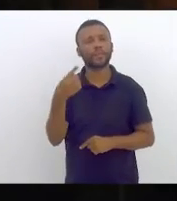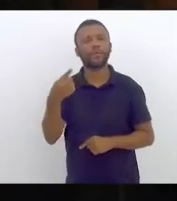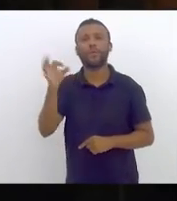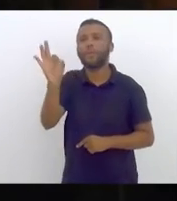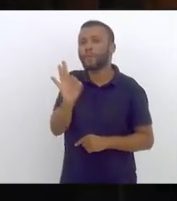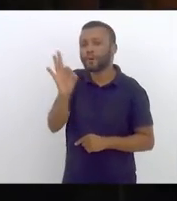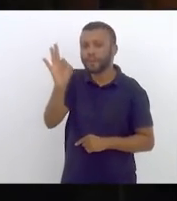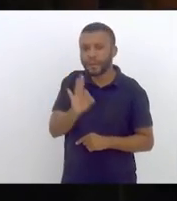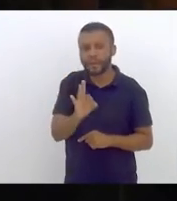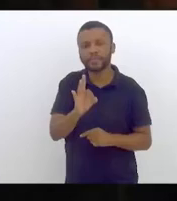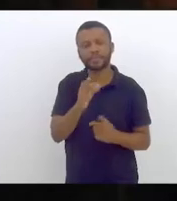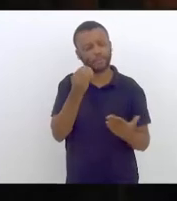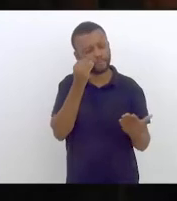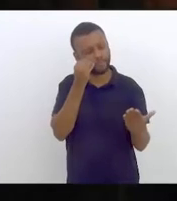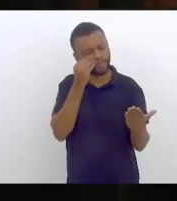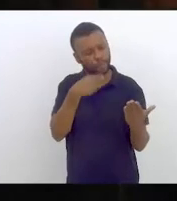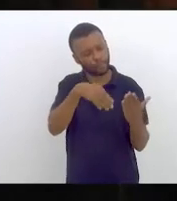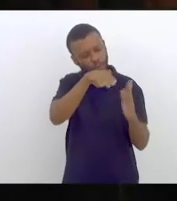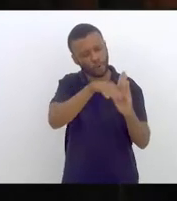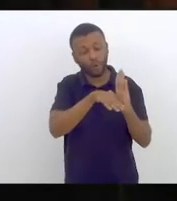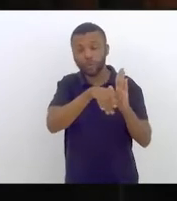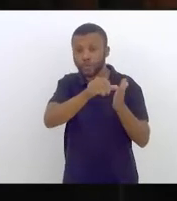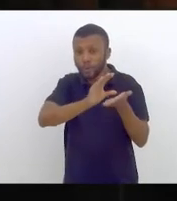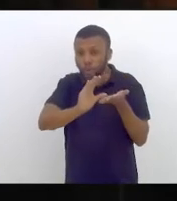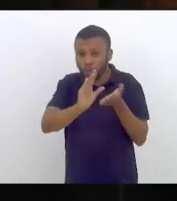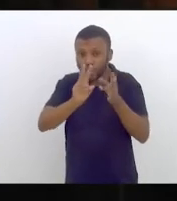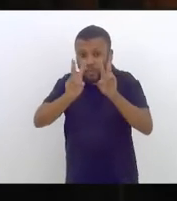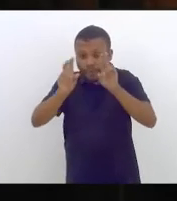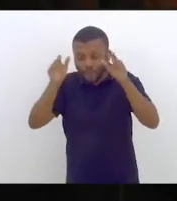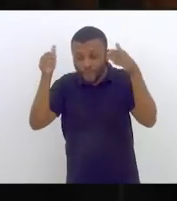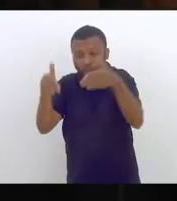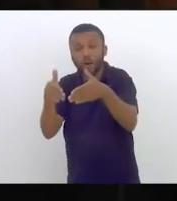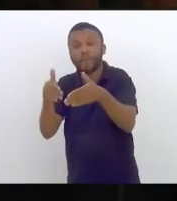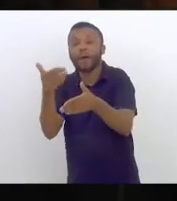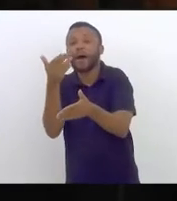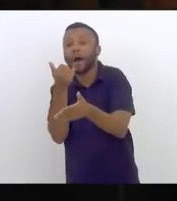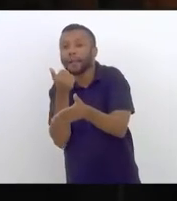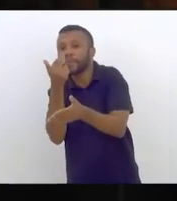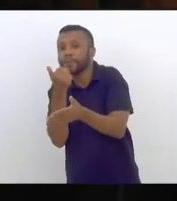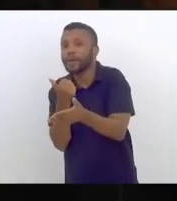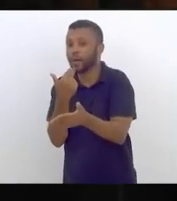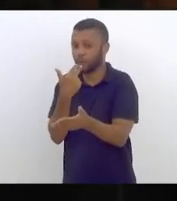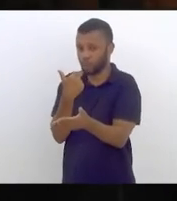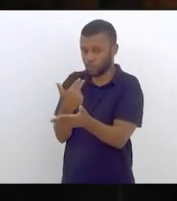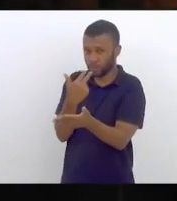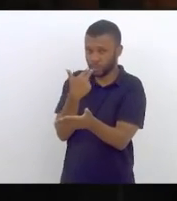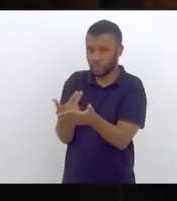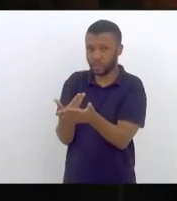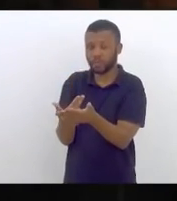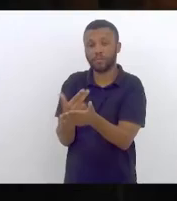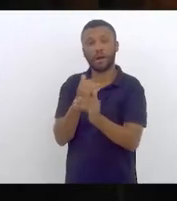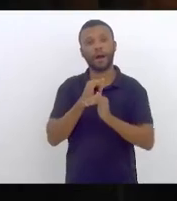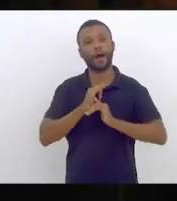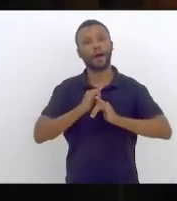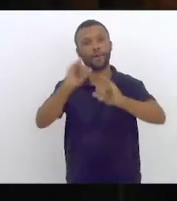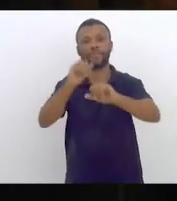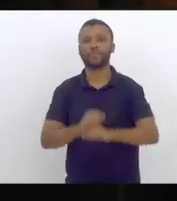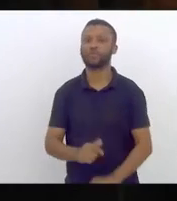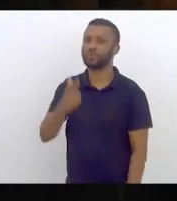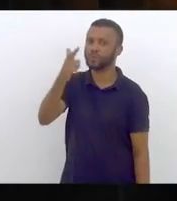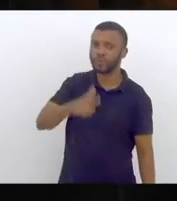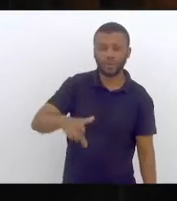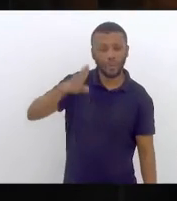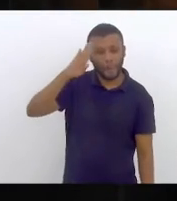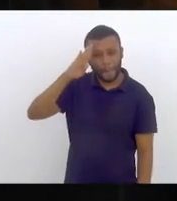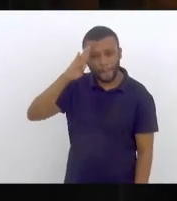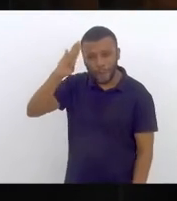64,41% dos recursos que deveriam ser para alimentação e nutrição, de novo, não é prioridade